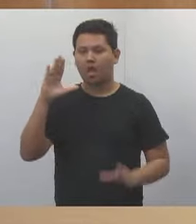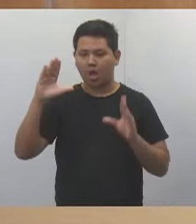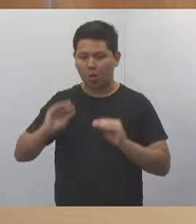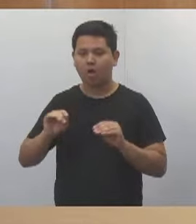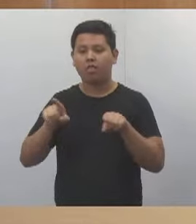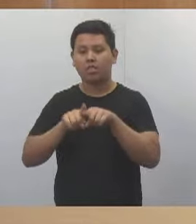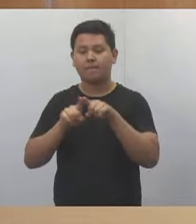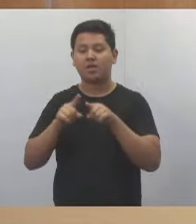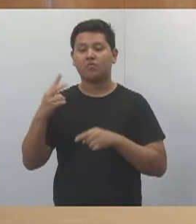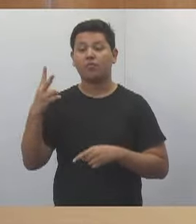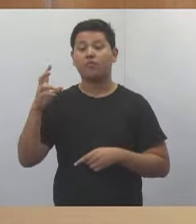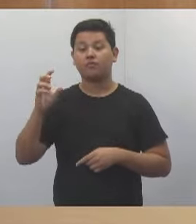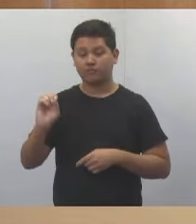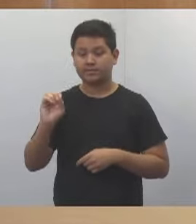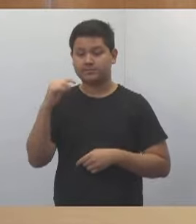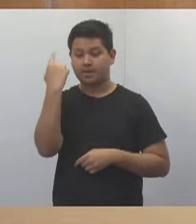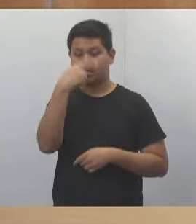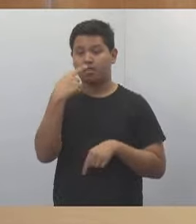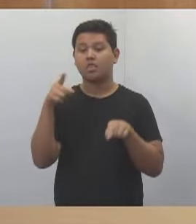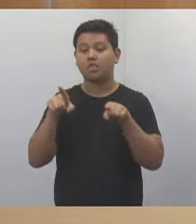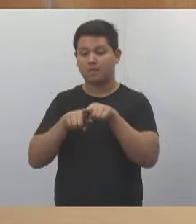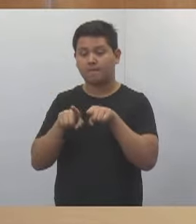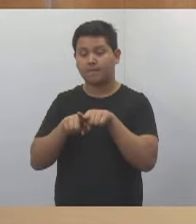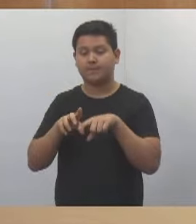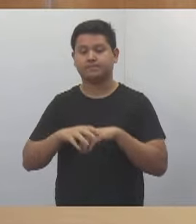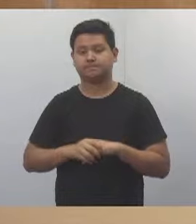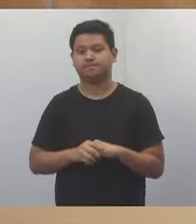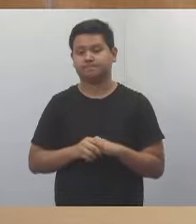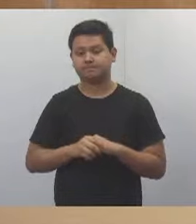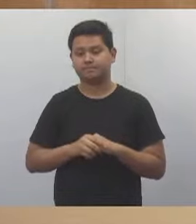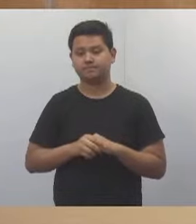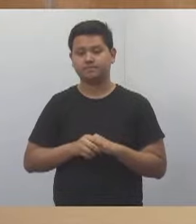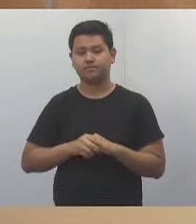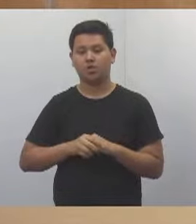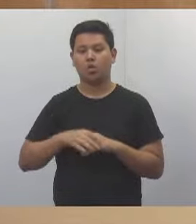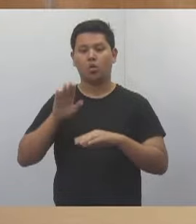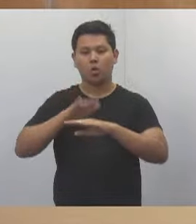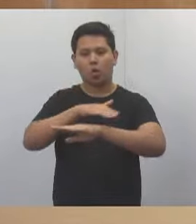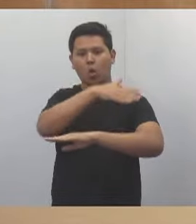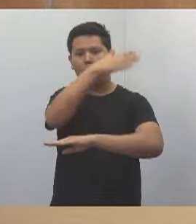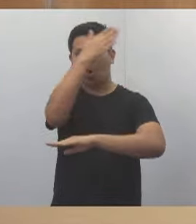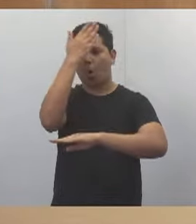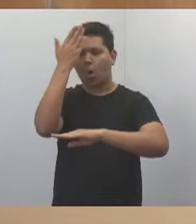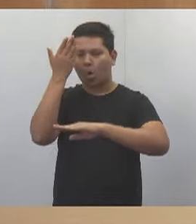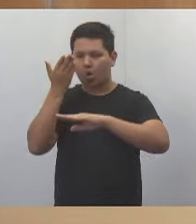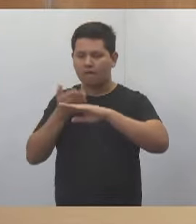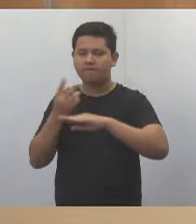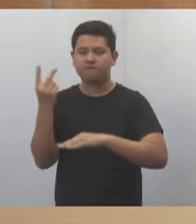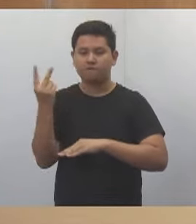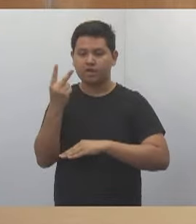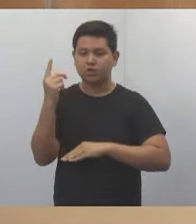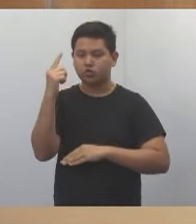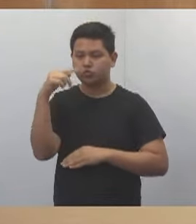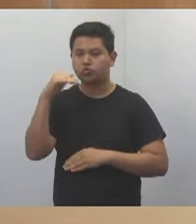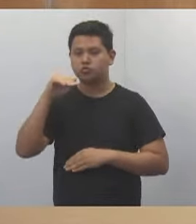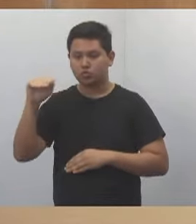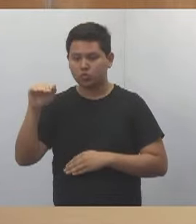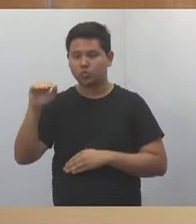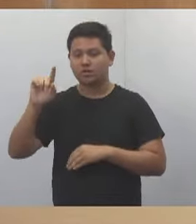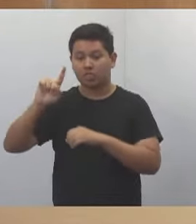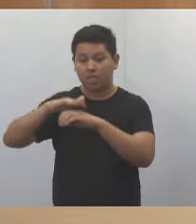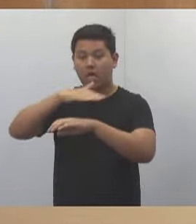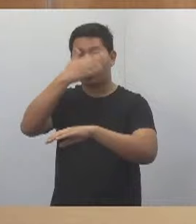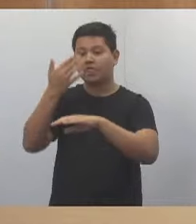VRMs no caso de infração cometida durante o período noturno das 22 às 7